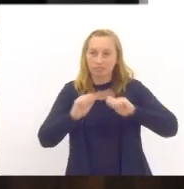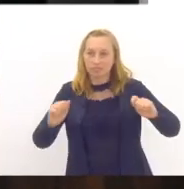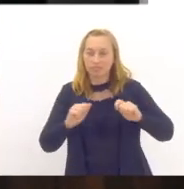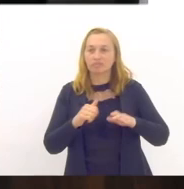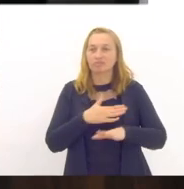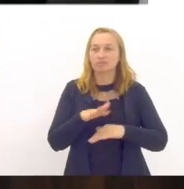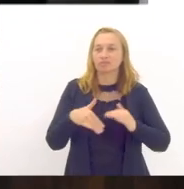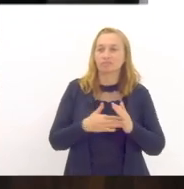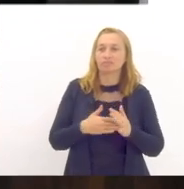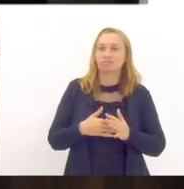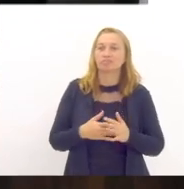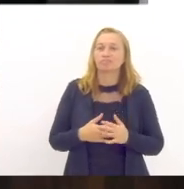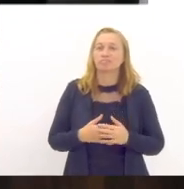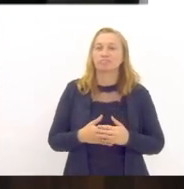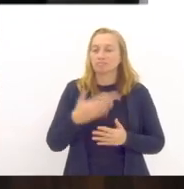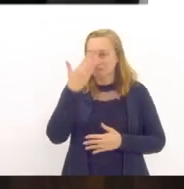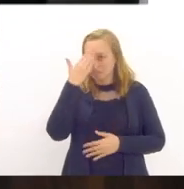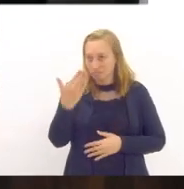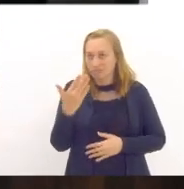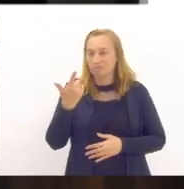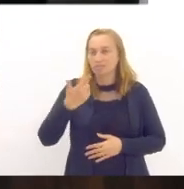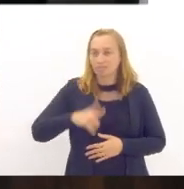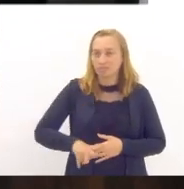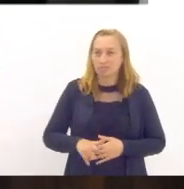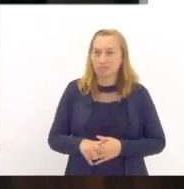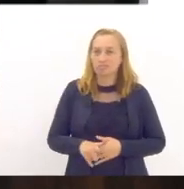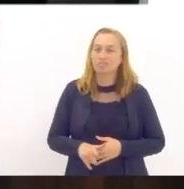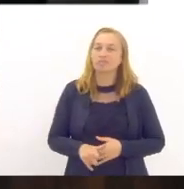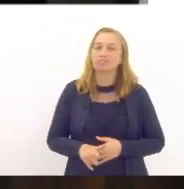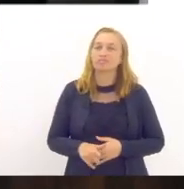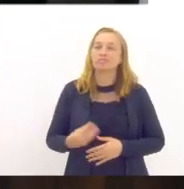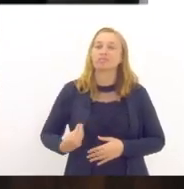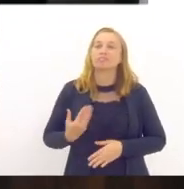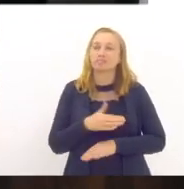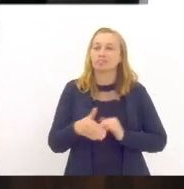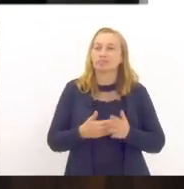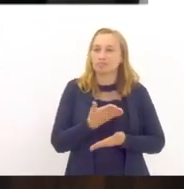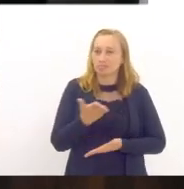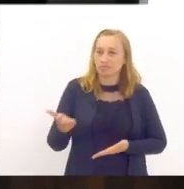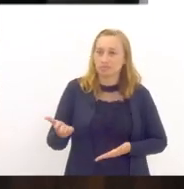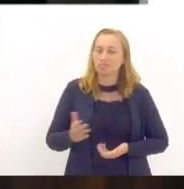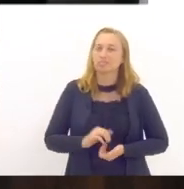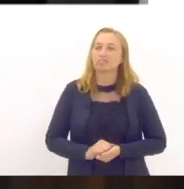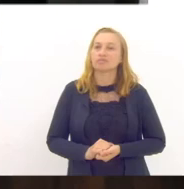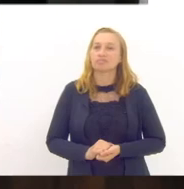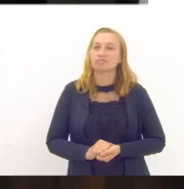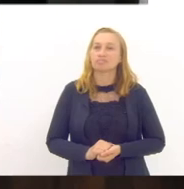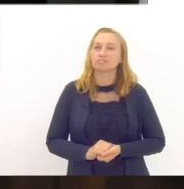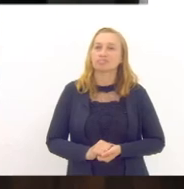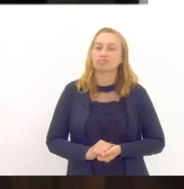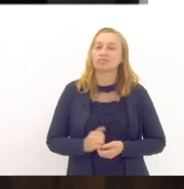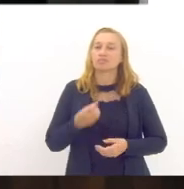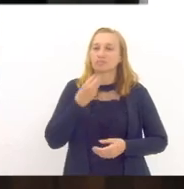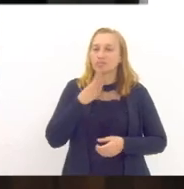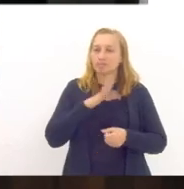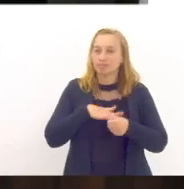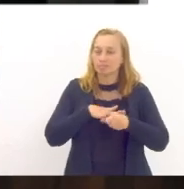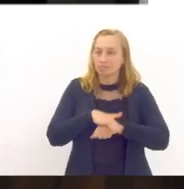assessoras. Agradecer mais uma vez a presença de todas e todos. Tenham todos uma boa